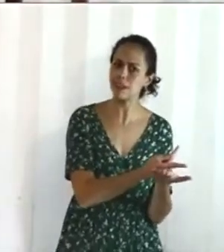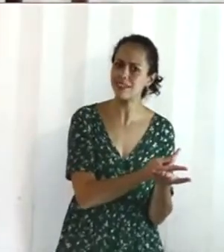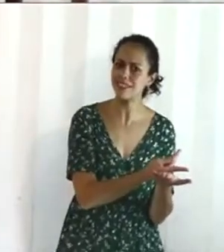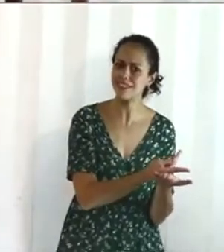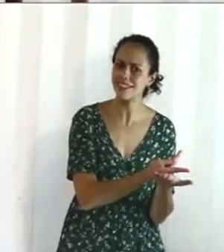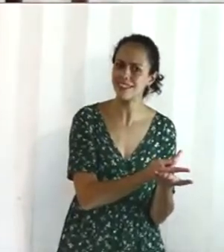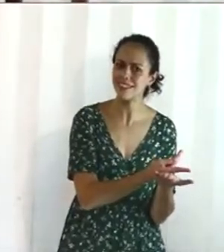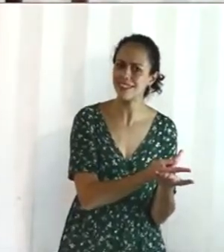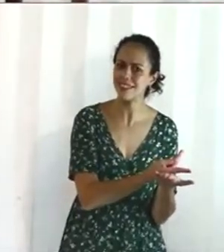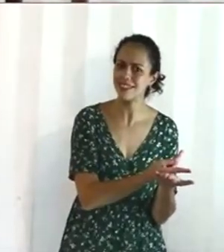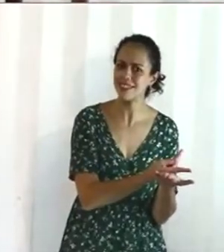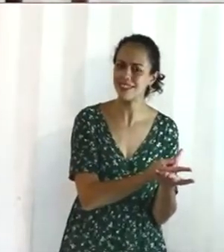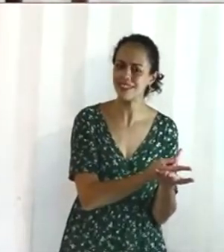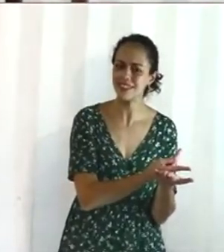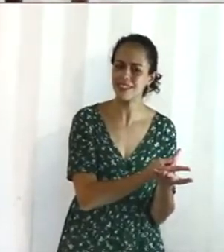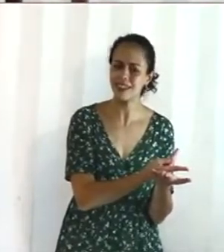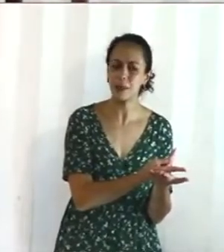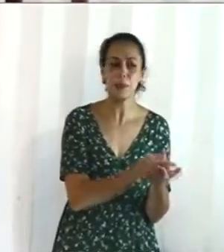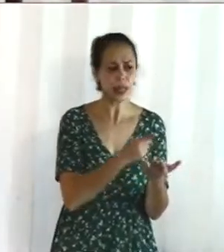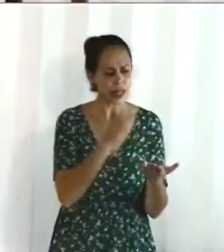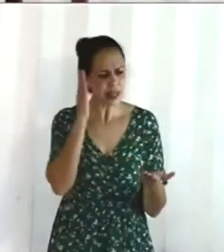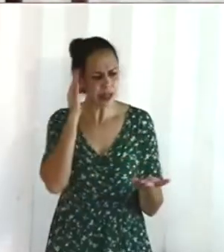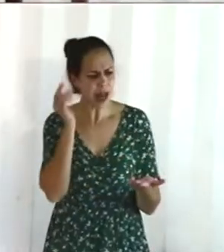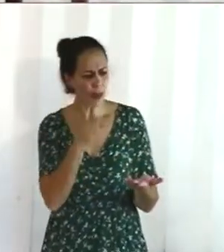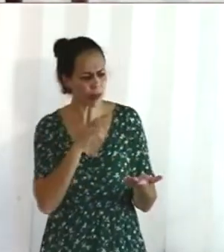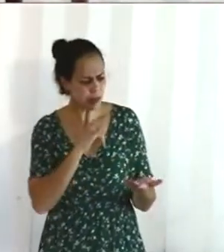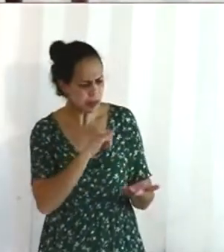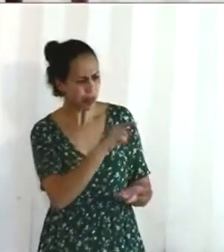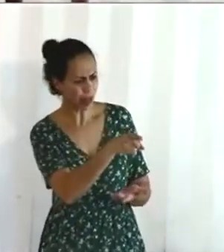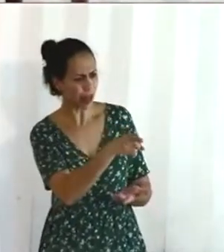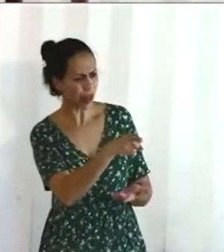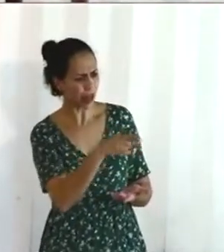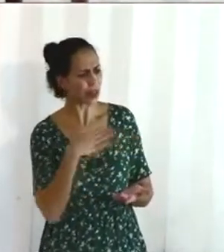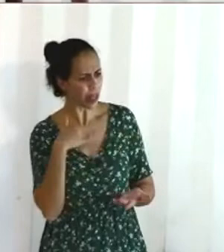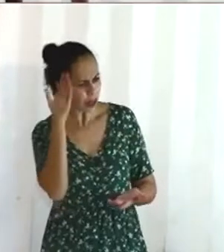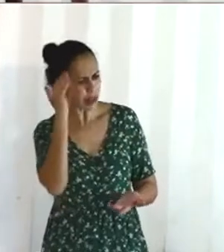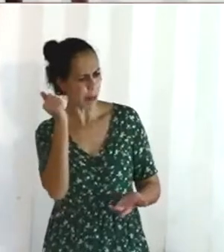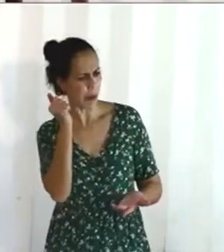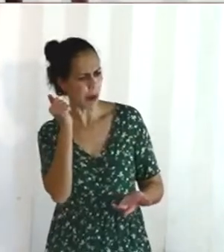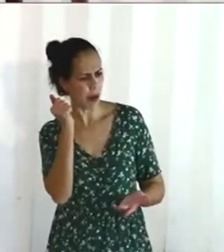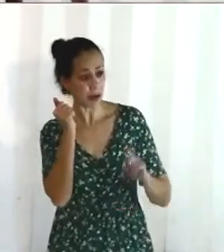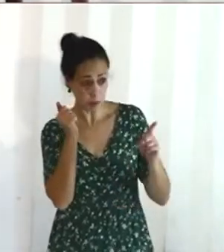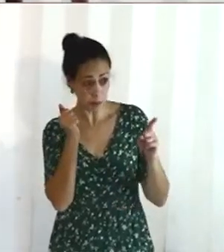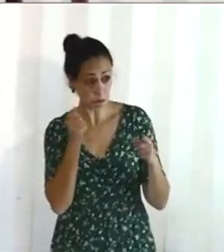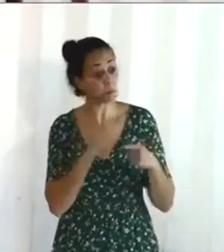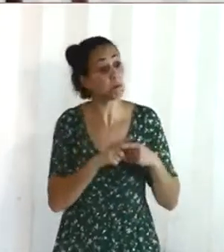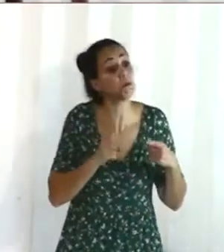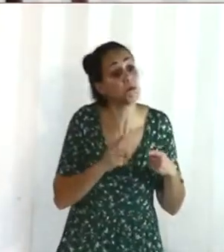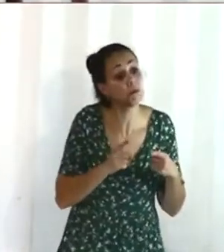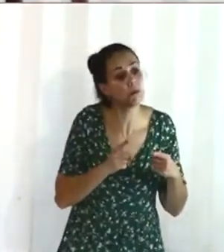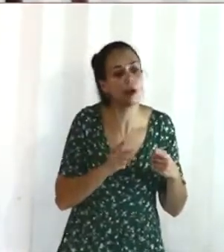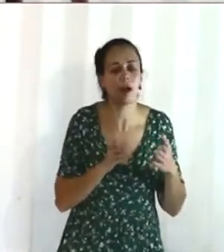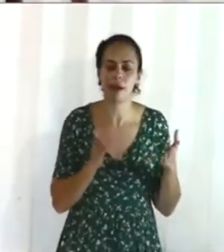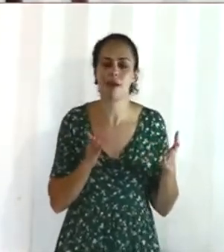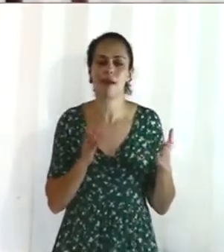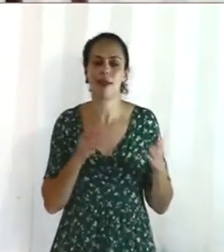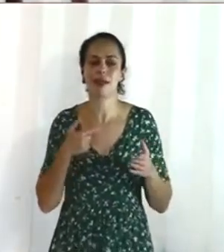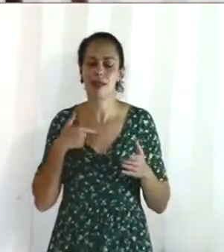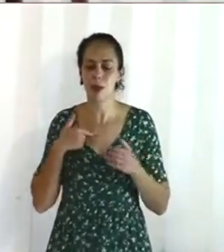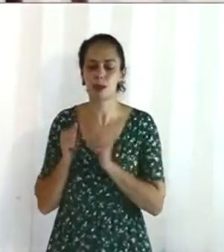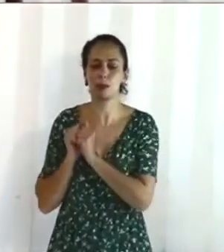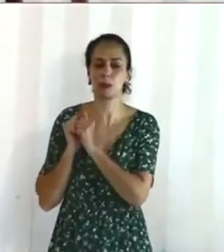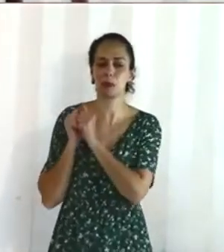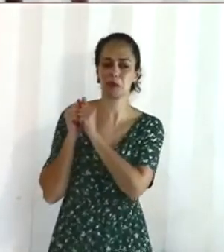posso dizer isso para vocês, sabe por quê? Porque eu estive com ele. Ele usa